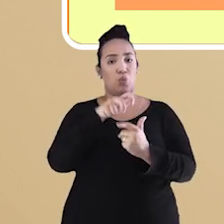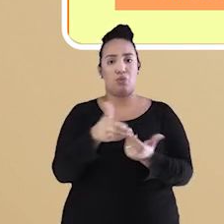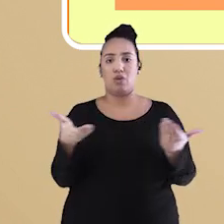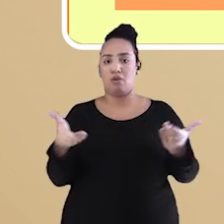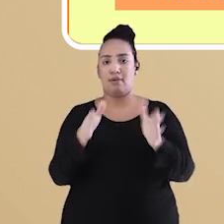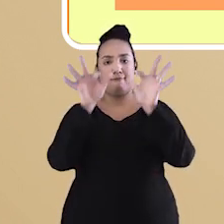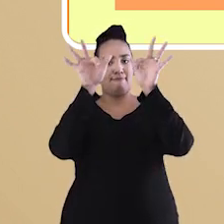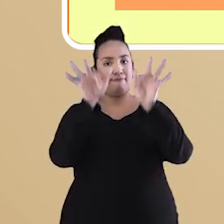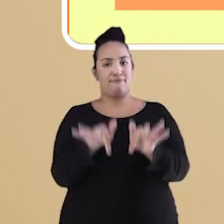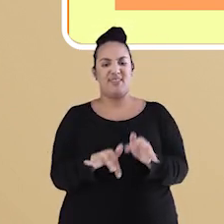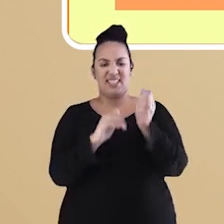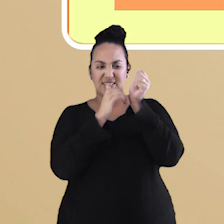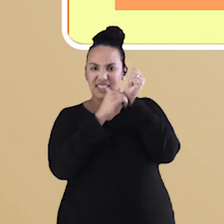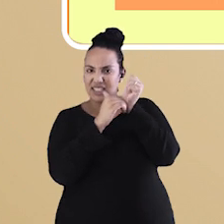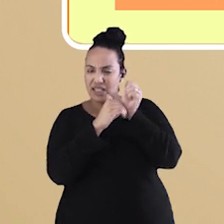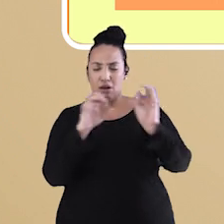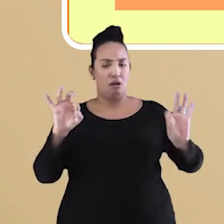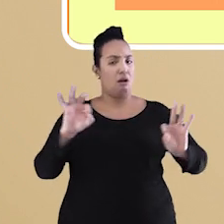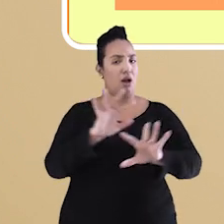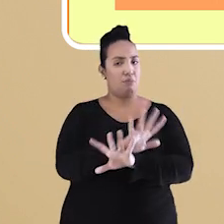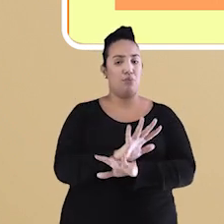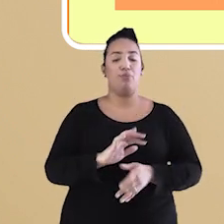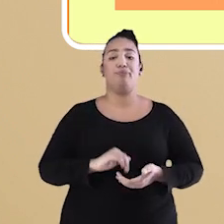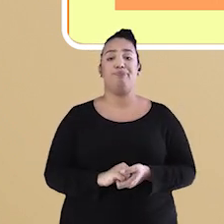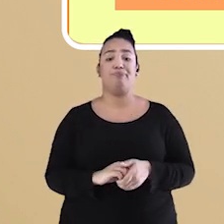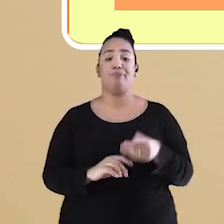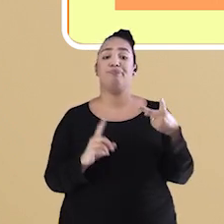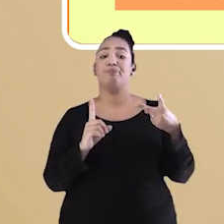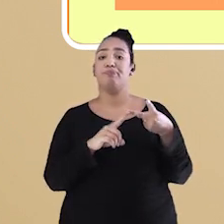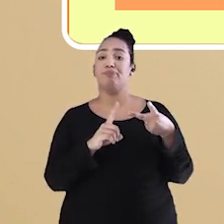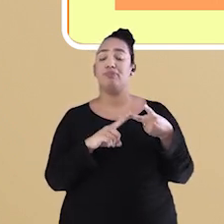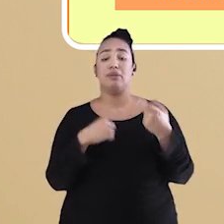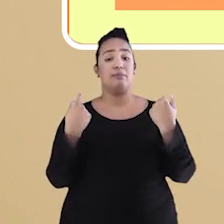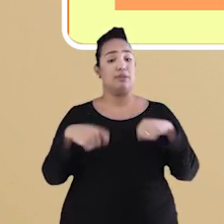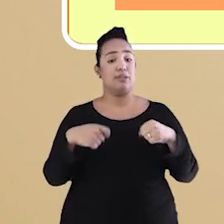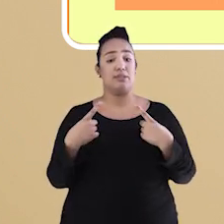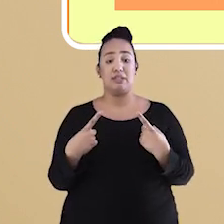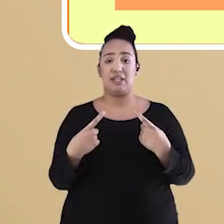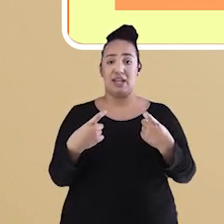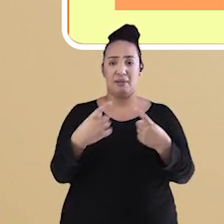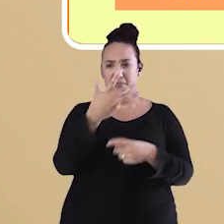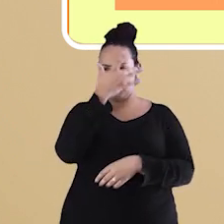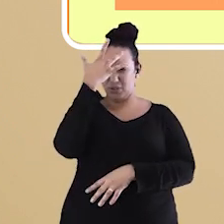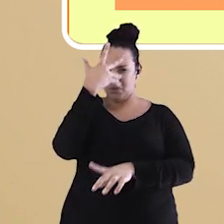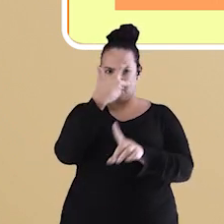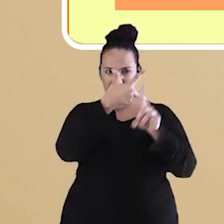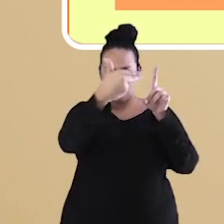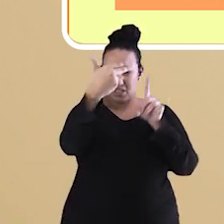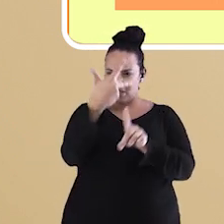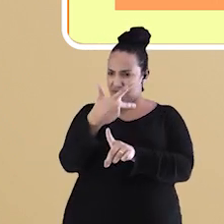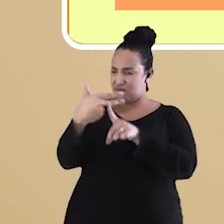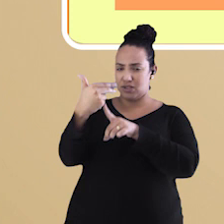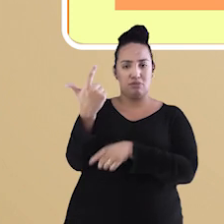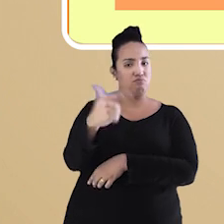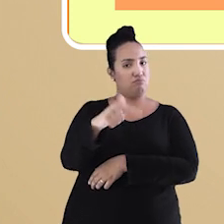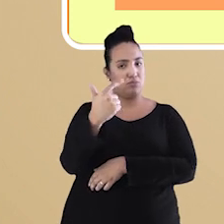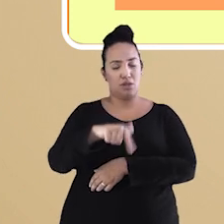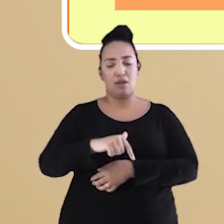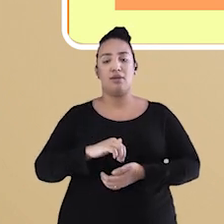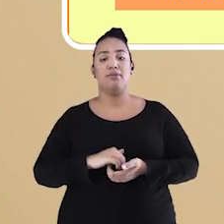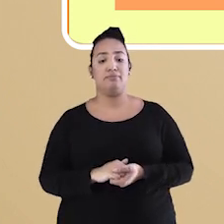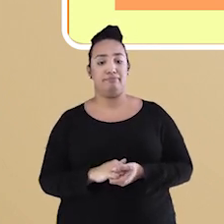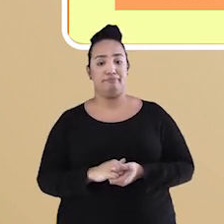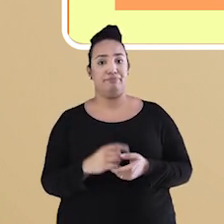para todo mundo, colocando um fim nas alianças secretas. O segundo ponto deveria ser uma guerra sem vencedores